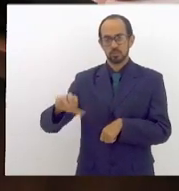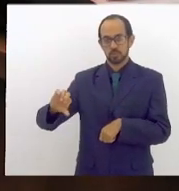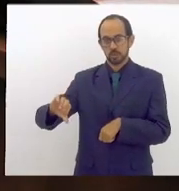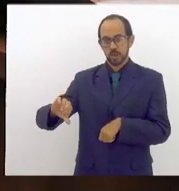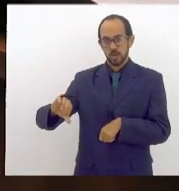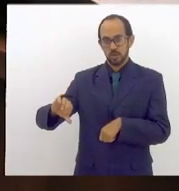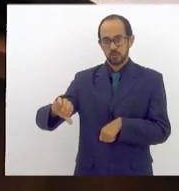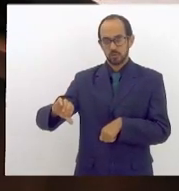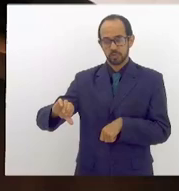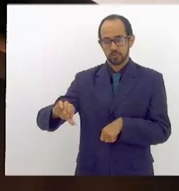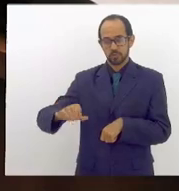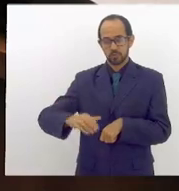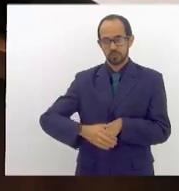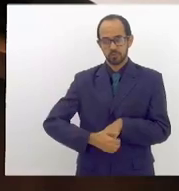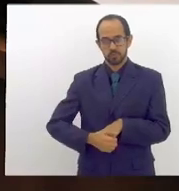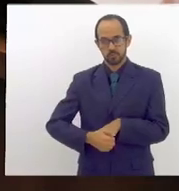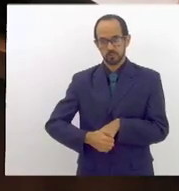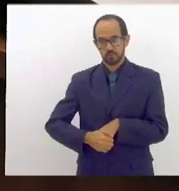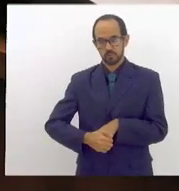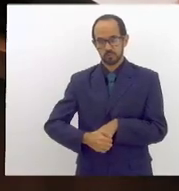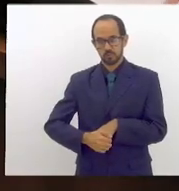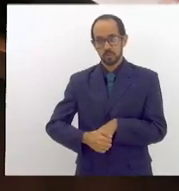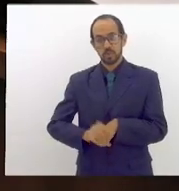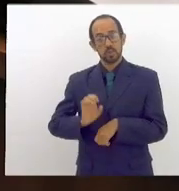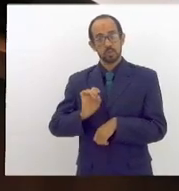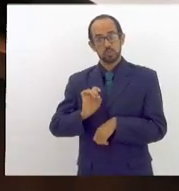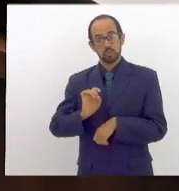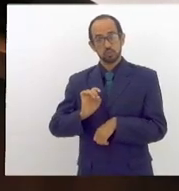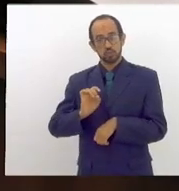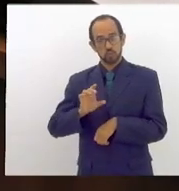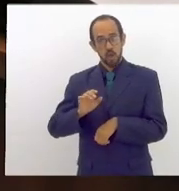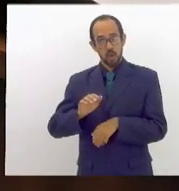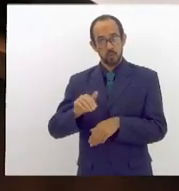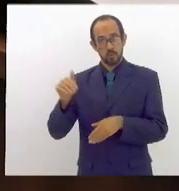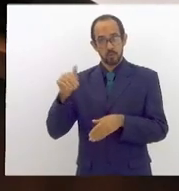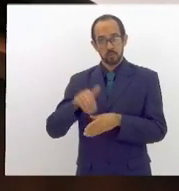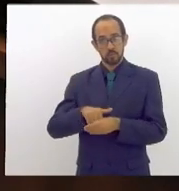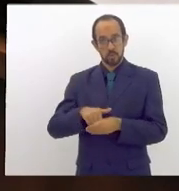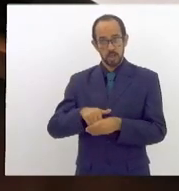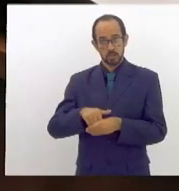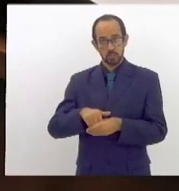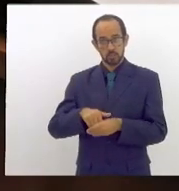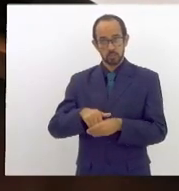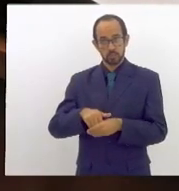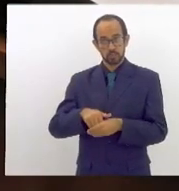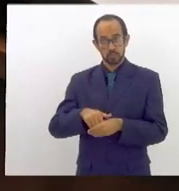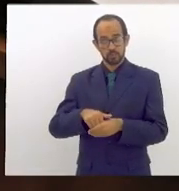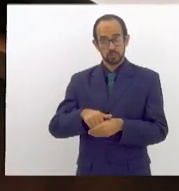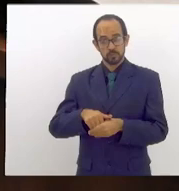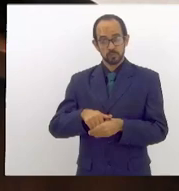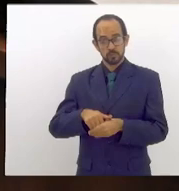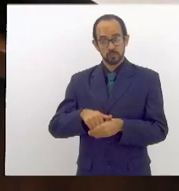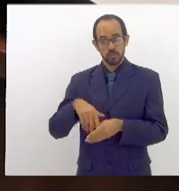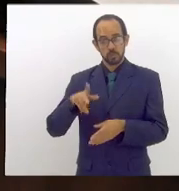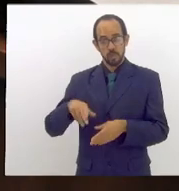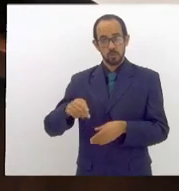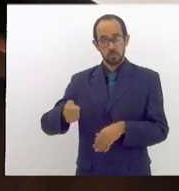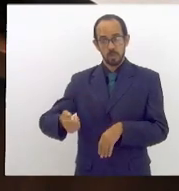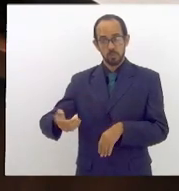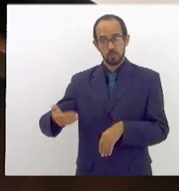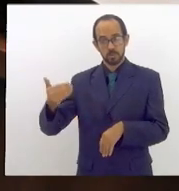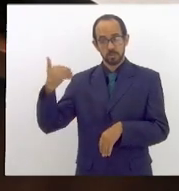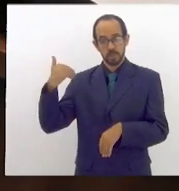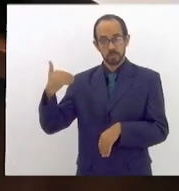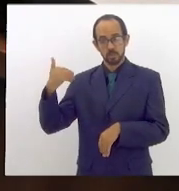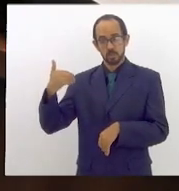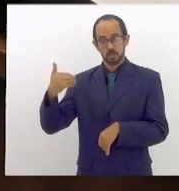2019 e que só tá indo a pauta Como disse ainda há pouco o